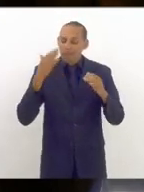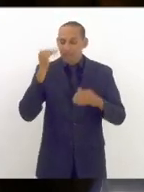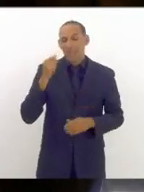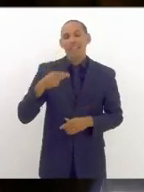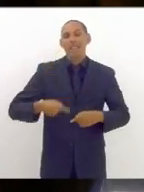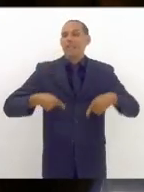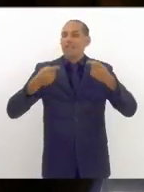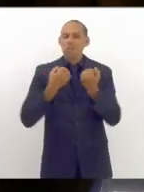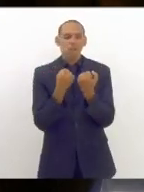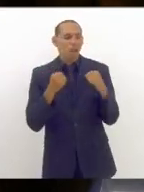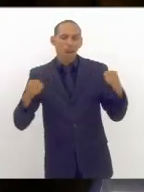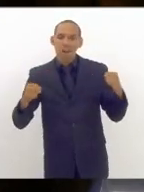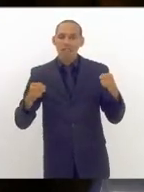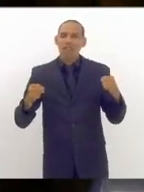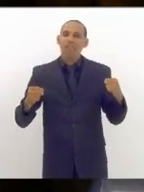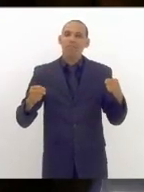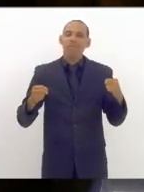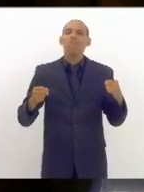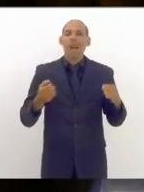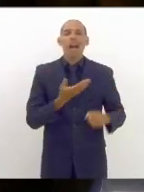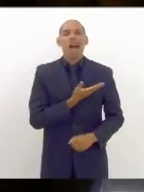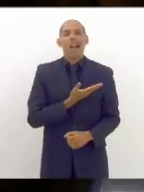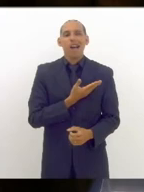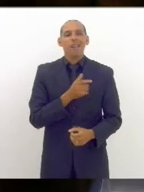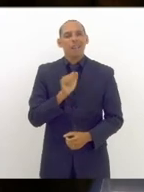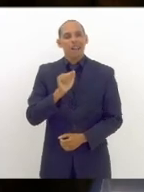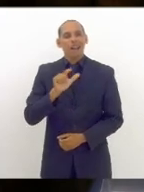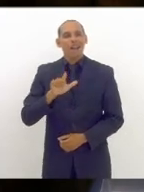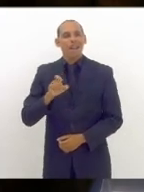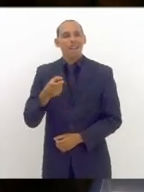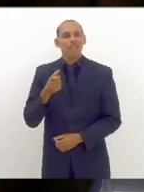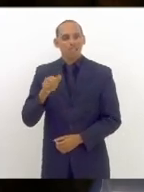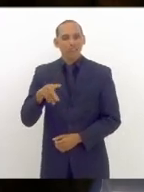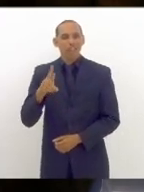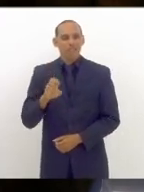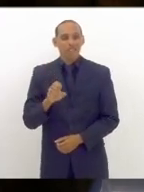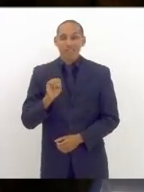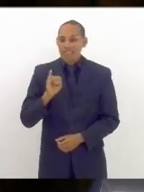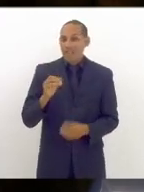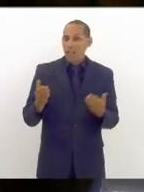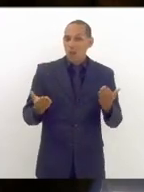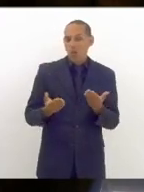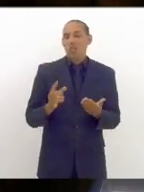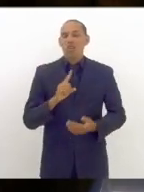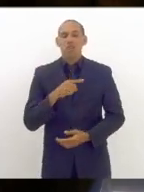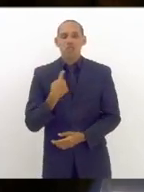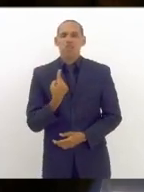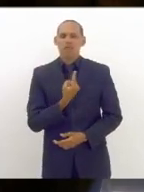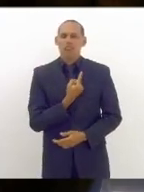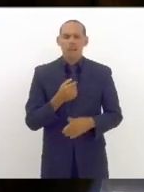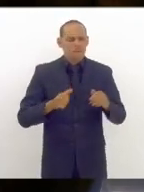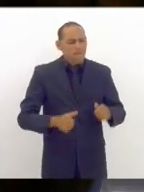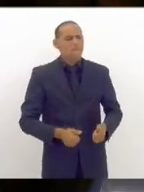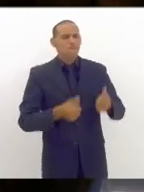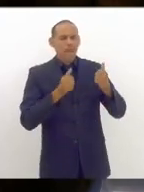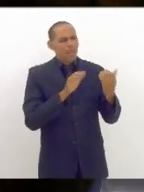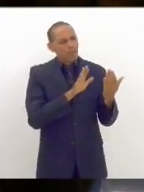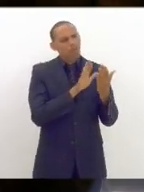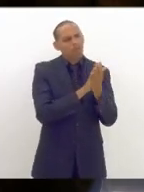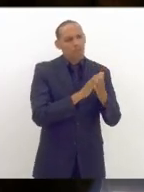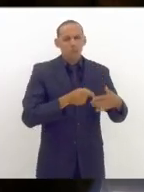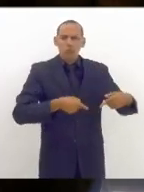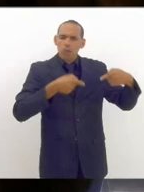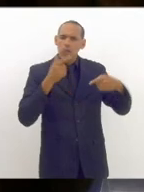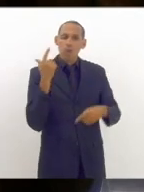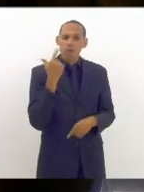são enormes, queria deixar aqui meu amigo Alexandre Kiep. Se hoje a gente está em muito melhores condições para enfrentar os desafios do Sistema Único